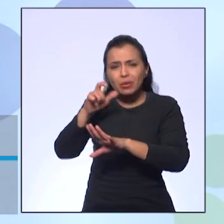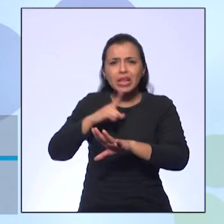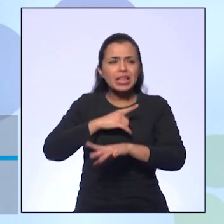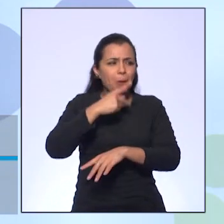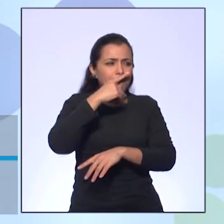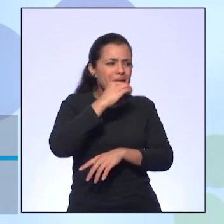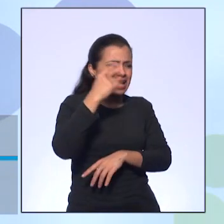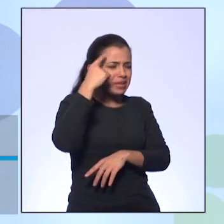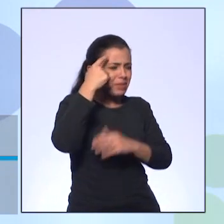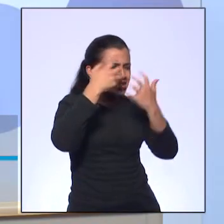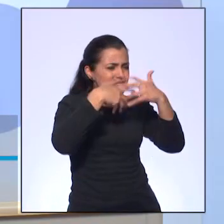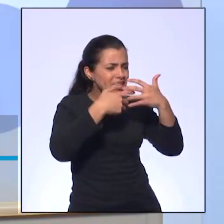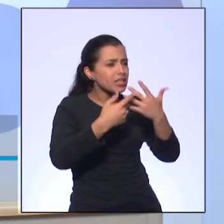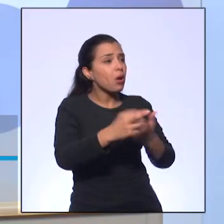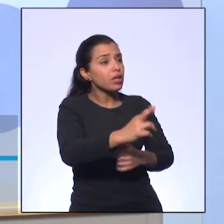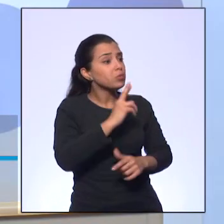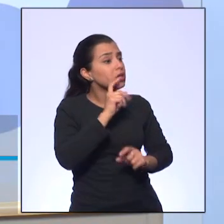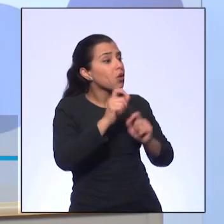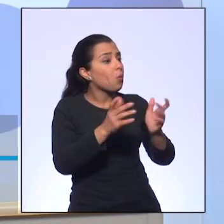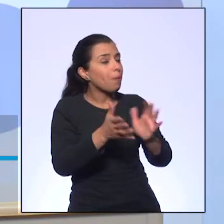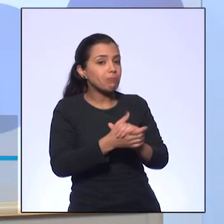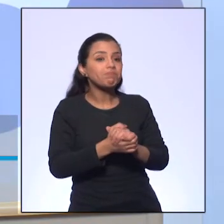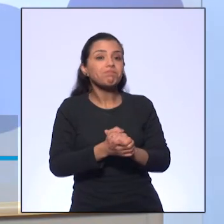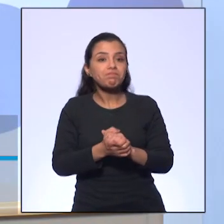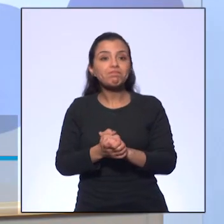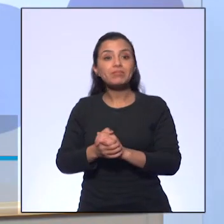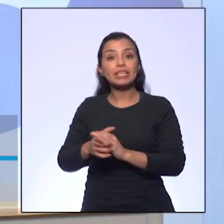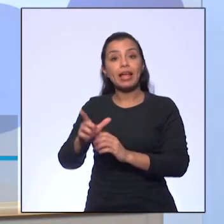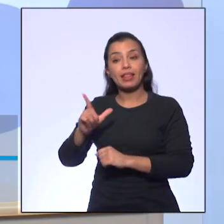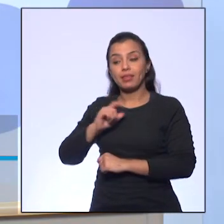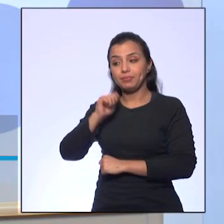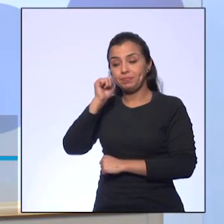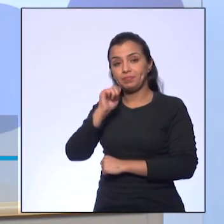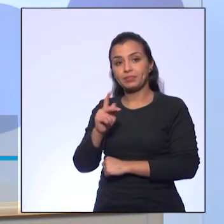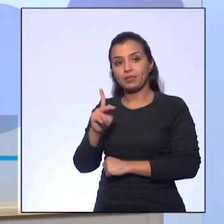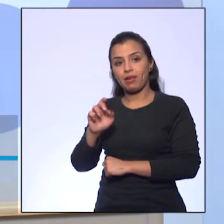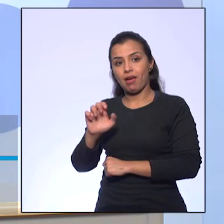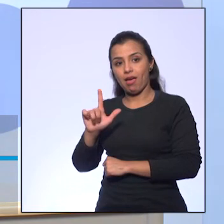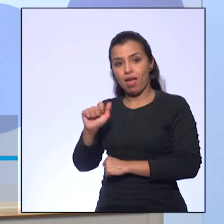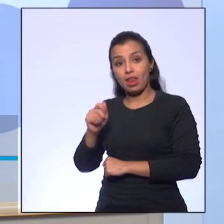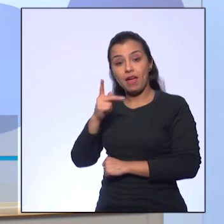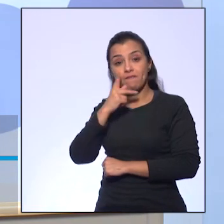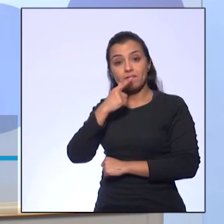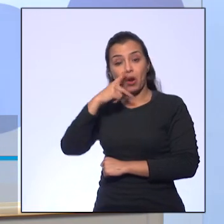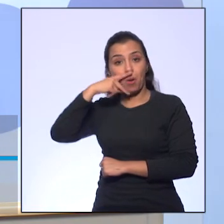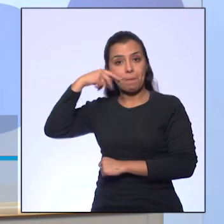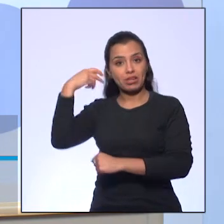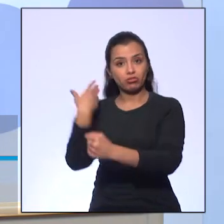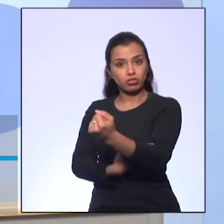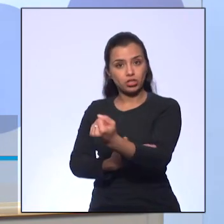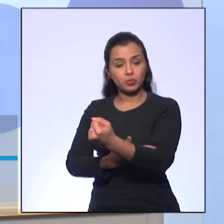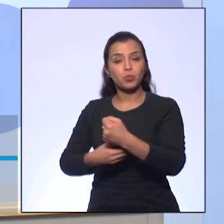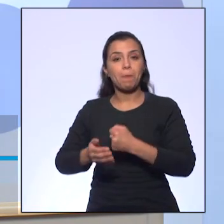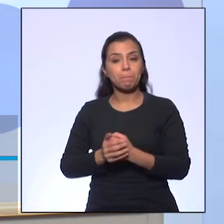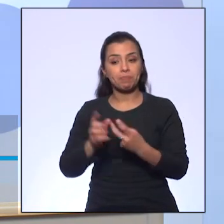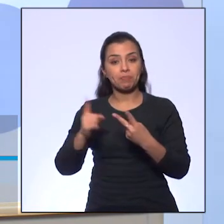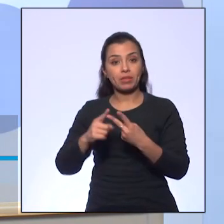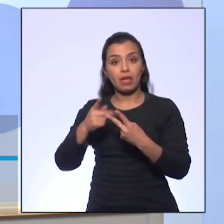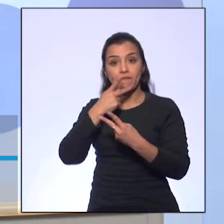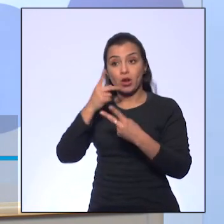como os nossos alunos responderam? Vamos lá. A Kaeli falou machismo, o Ricardo falou